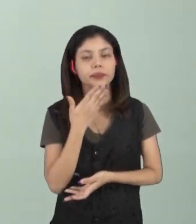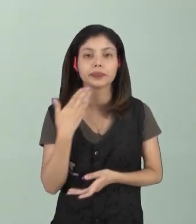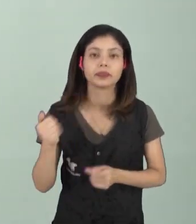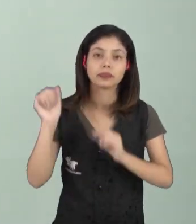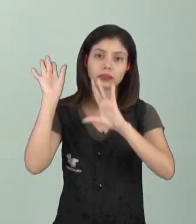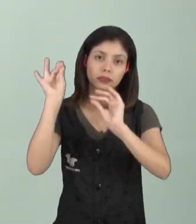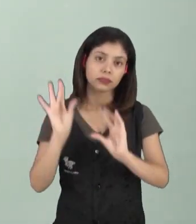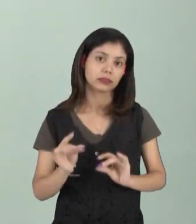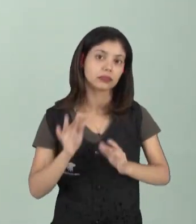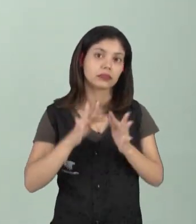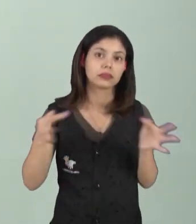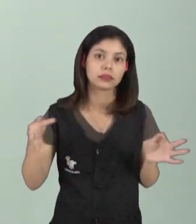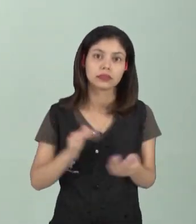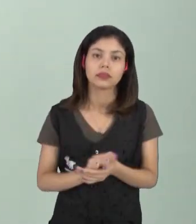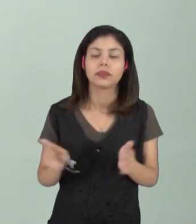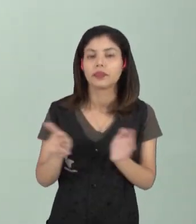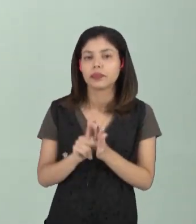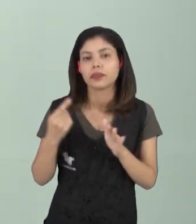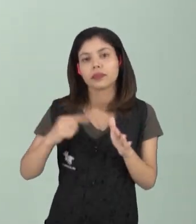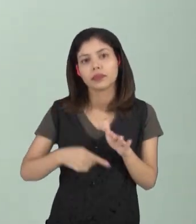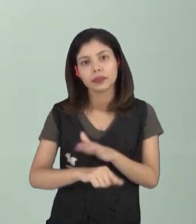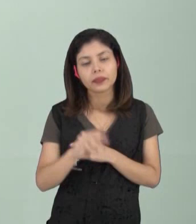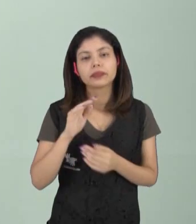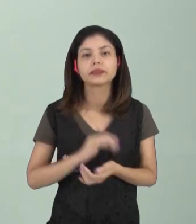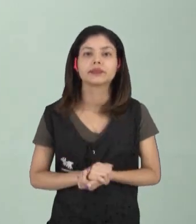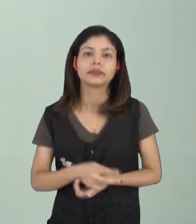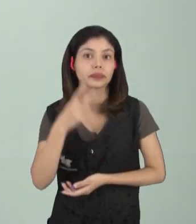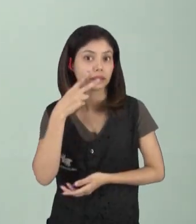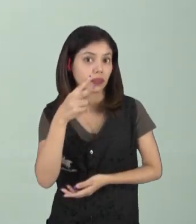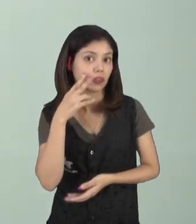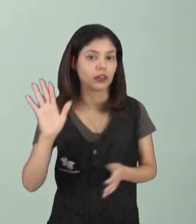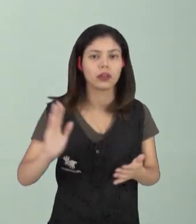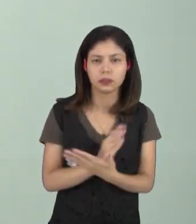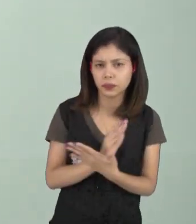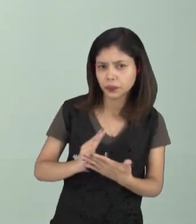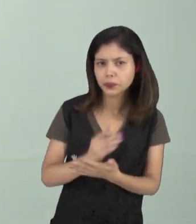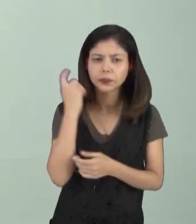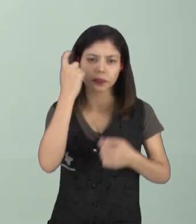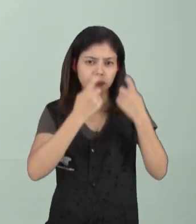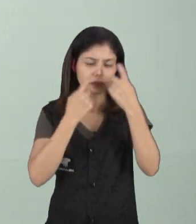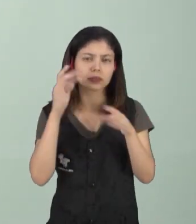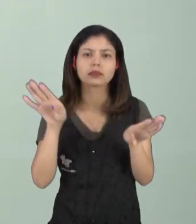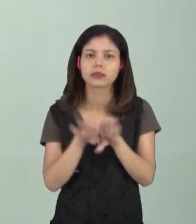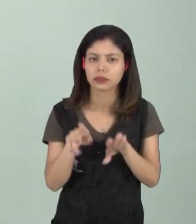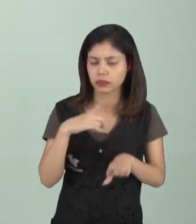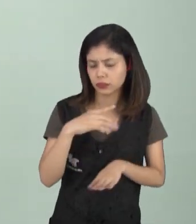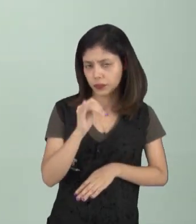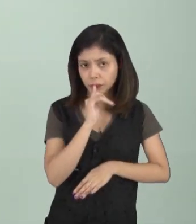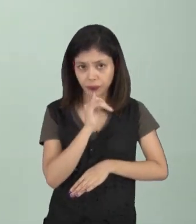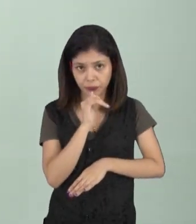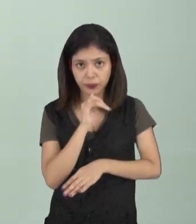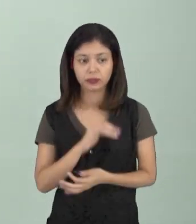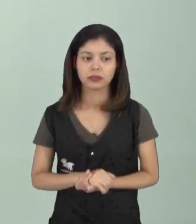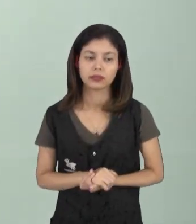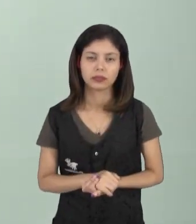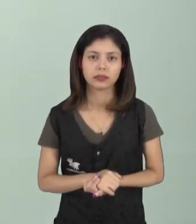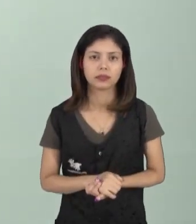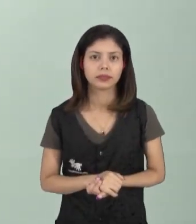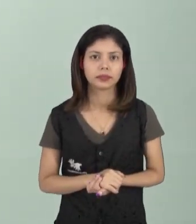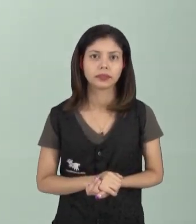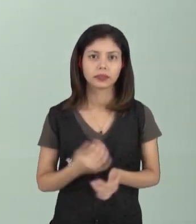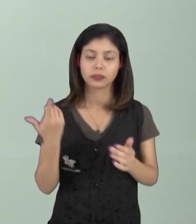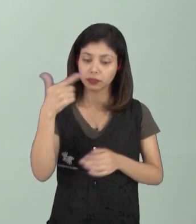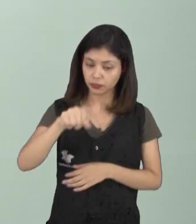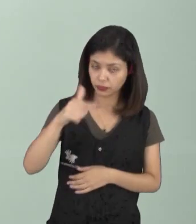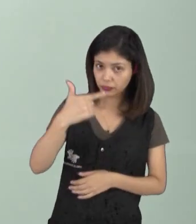cada função aí dentro do seu contexto, tá? Vocês viram aí que algumas expressões, que alguns exemplos, eles